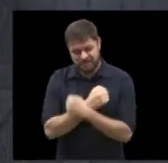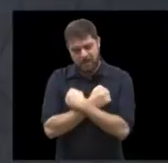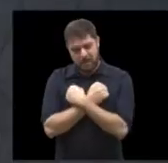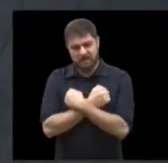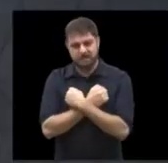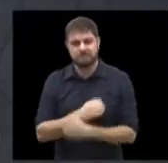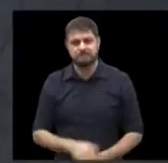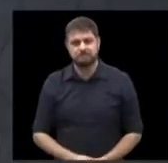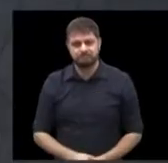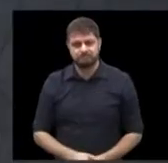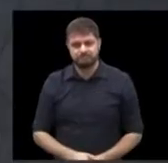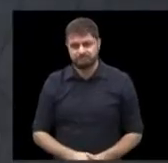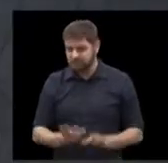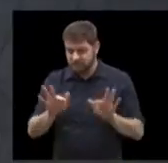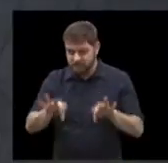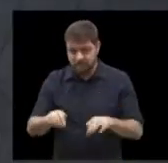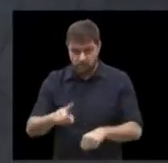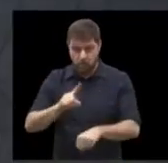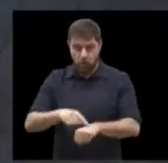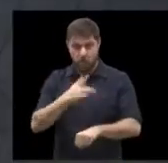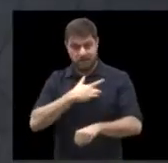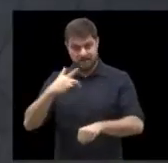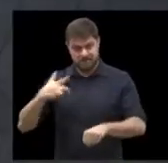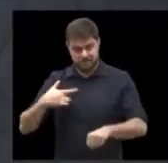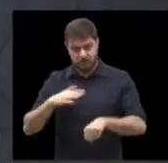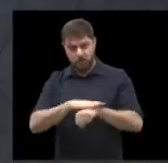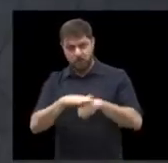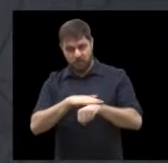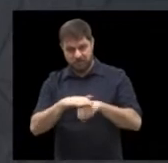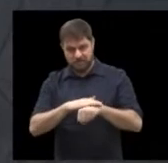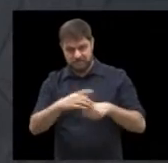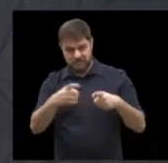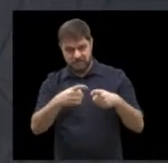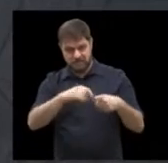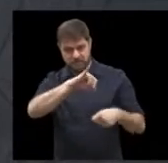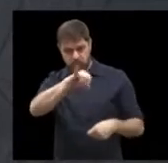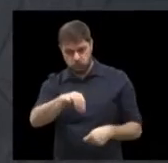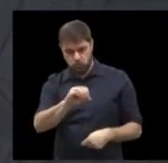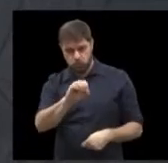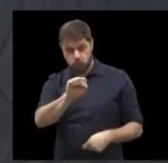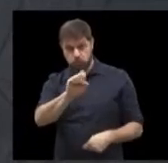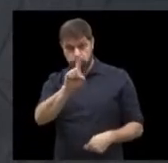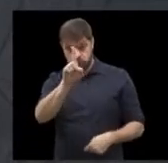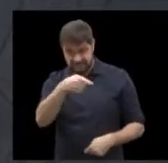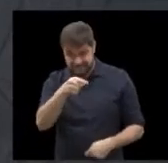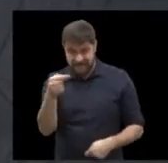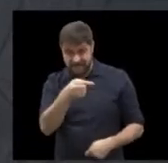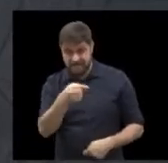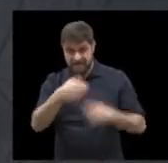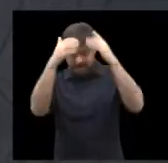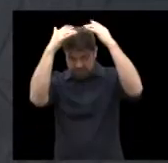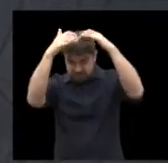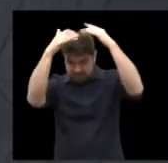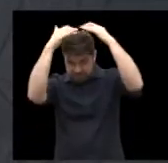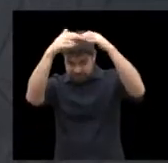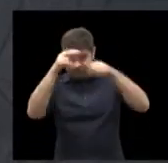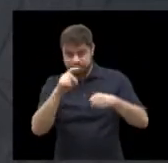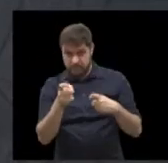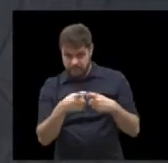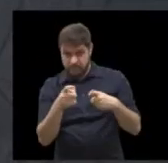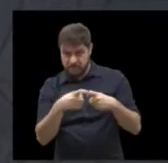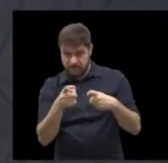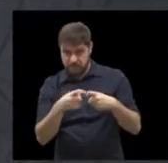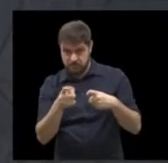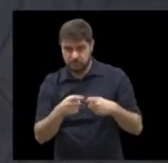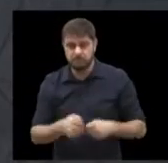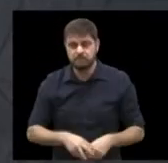todos. Ficamos por aqui. Esse foi o Momento Saúde. Conversamos com o Dr. José Herculano Passos, neurocirurgião e